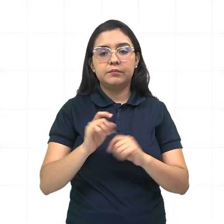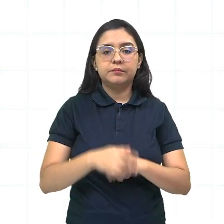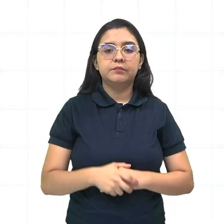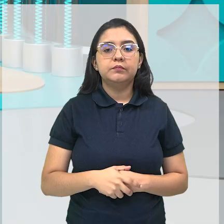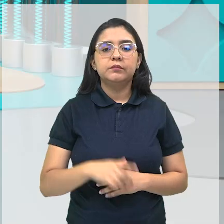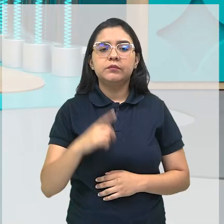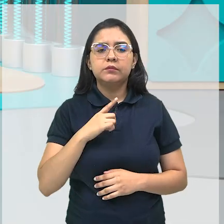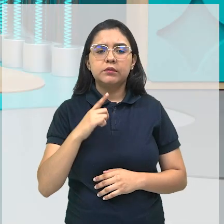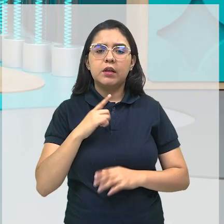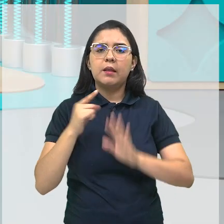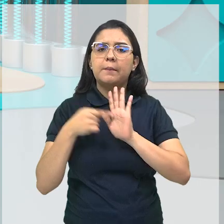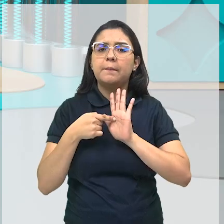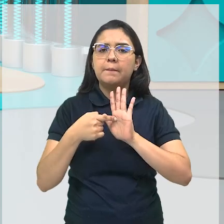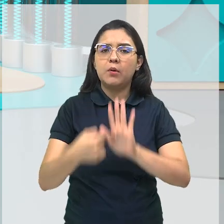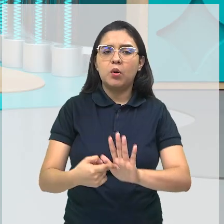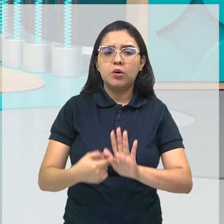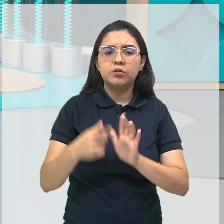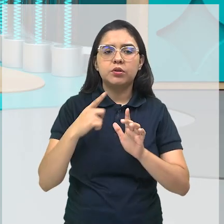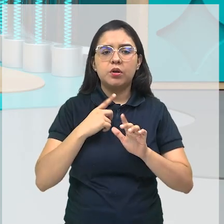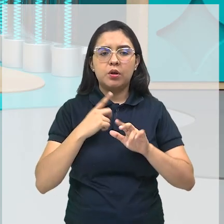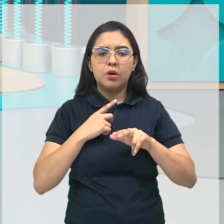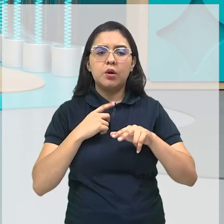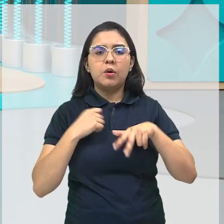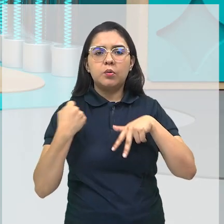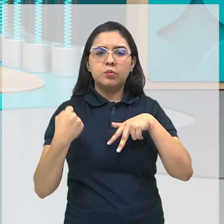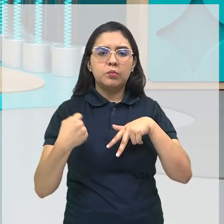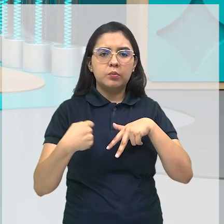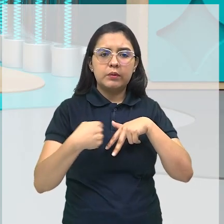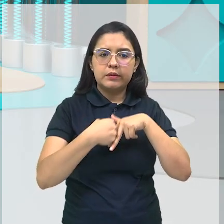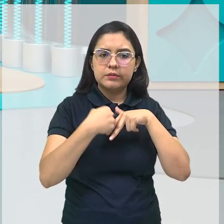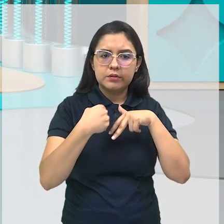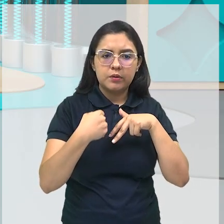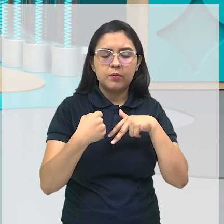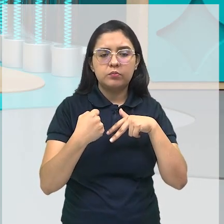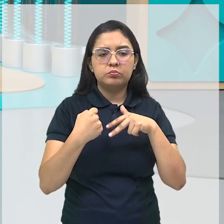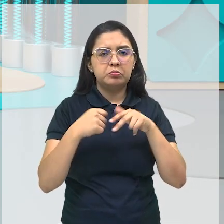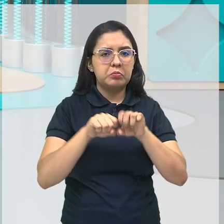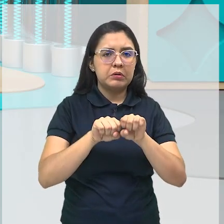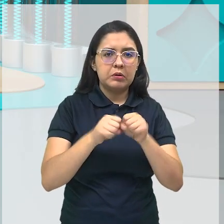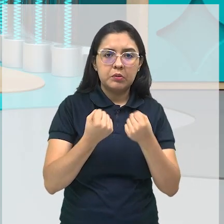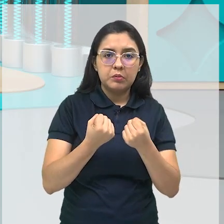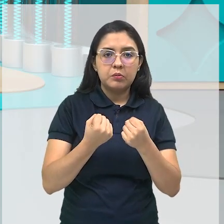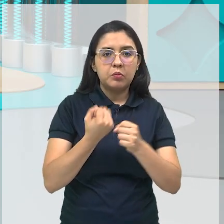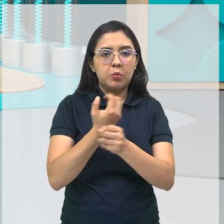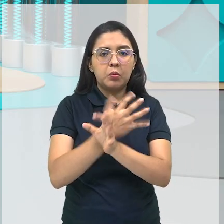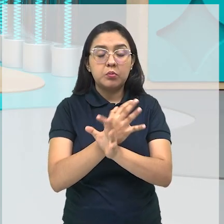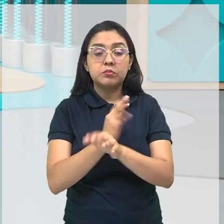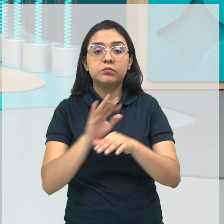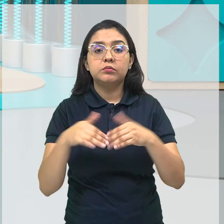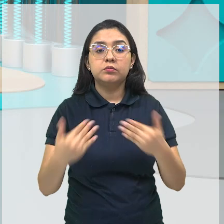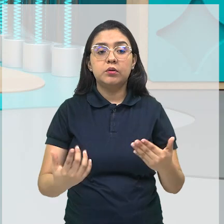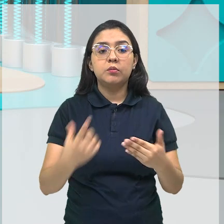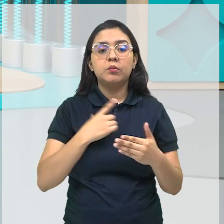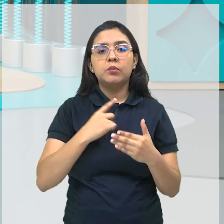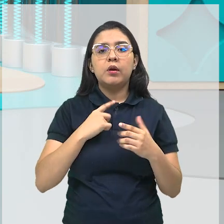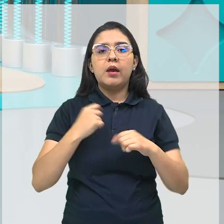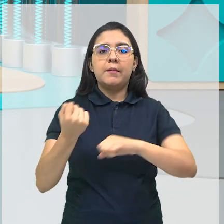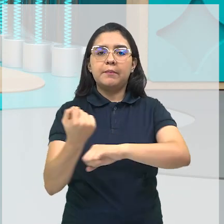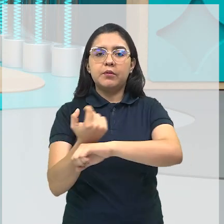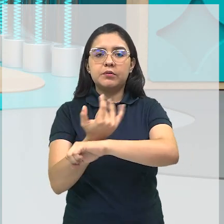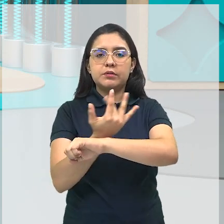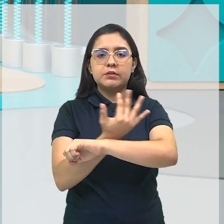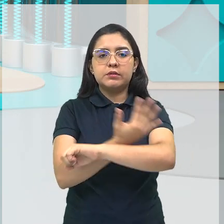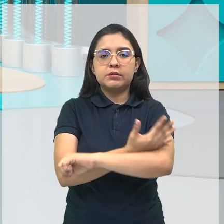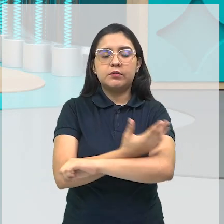algum sinal, né, de lesão corporal. E aí você precisa intervir. O suporte emocional é